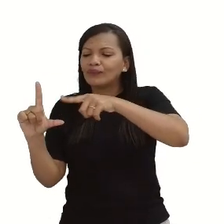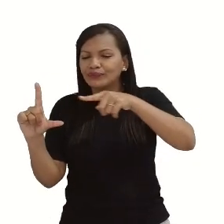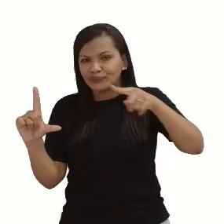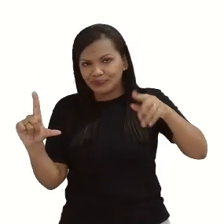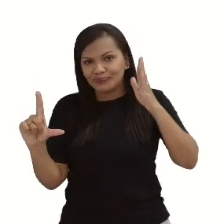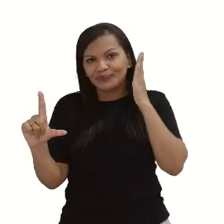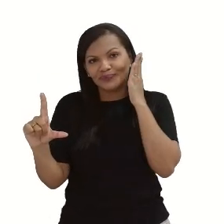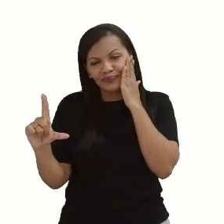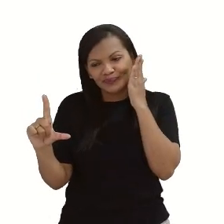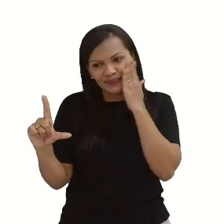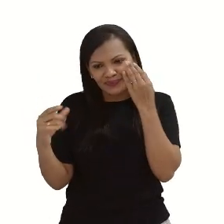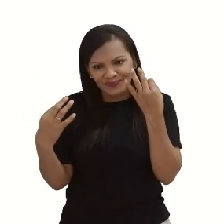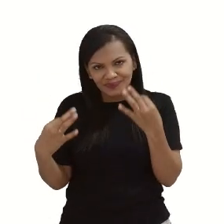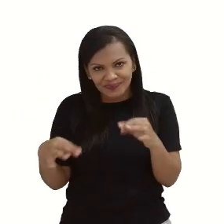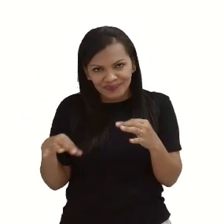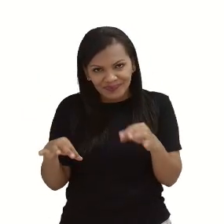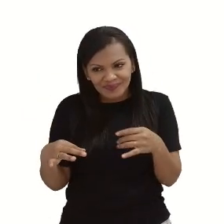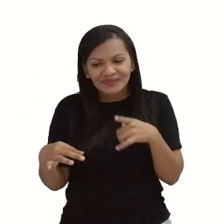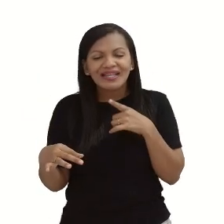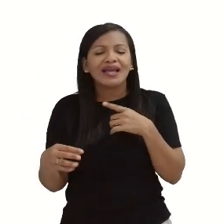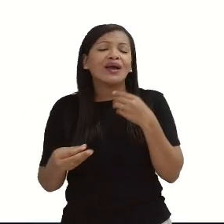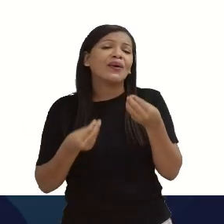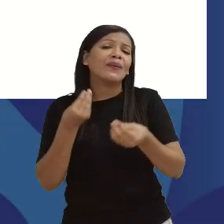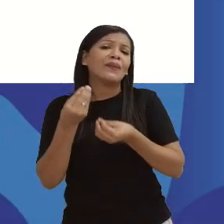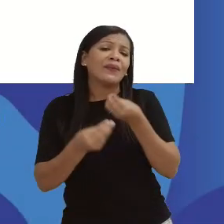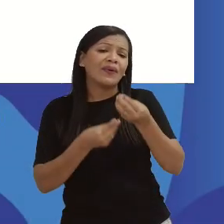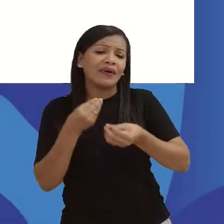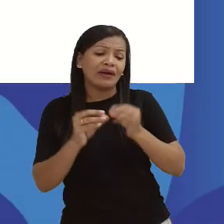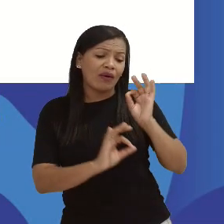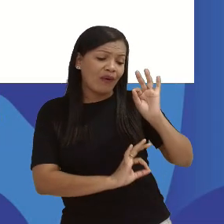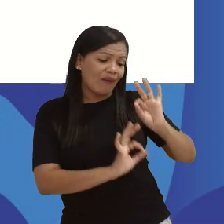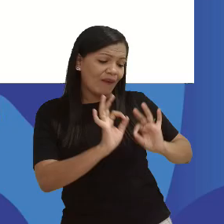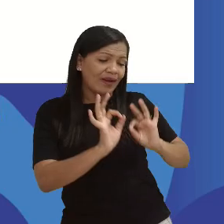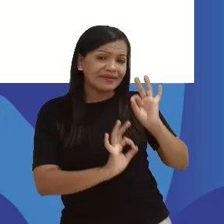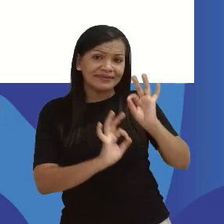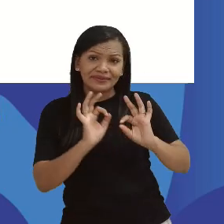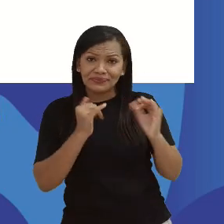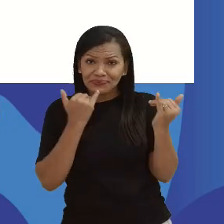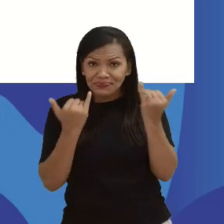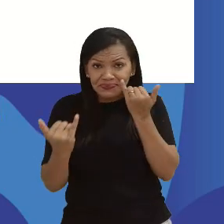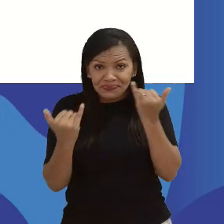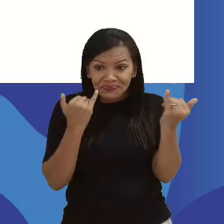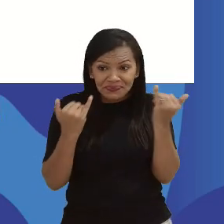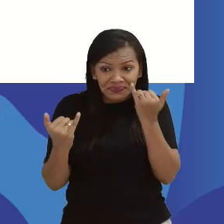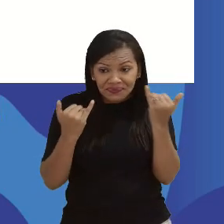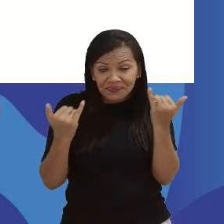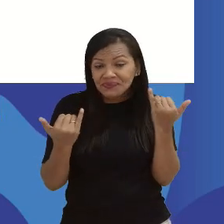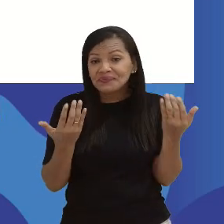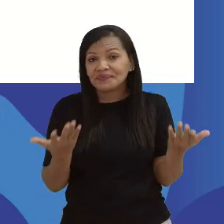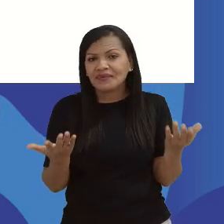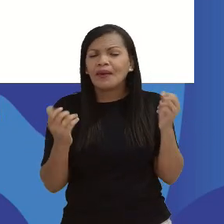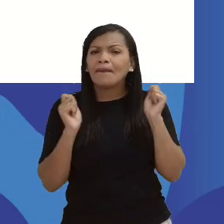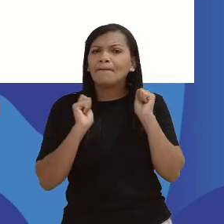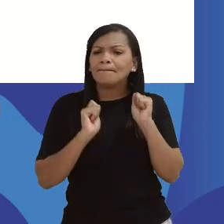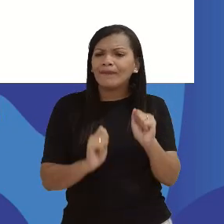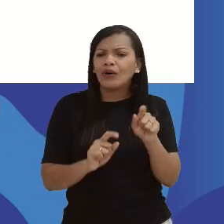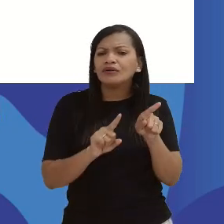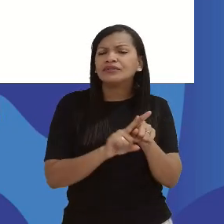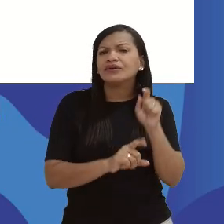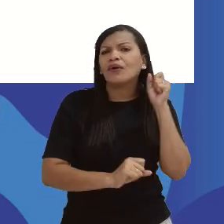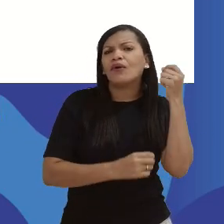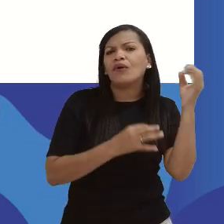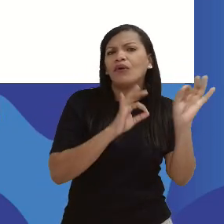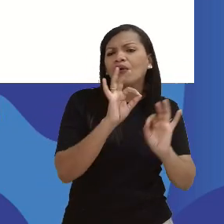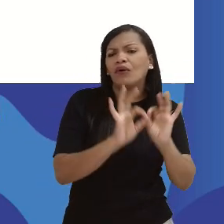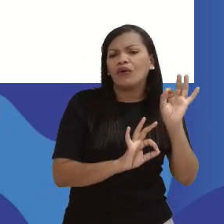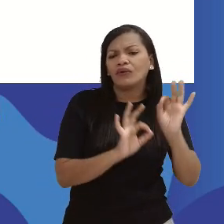essa tabela e esse gráfico, que são maneiras da gente organizar as informações. E essas informações podem ser organizadas